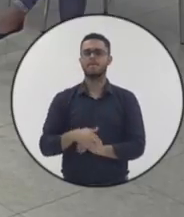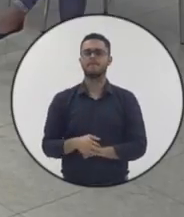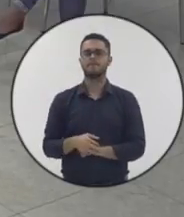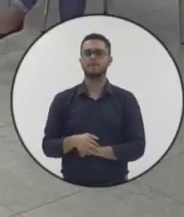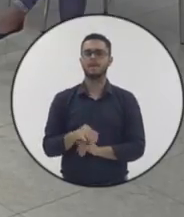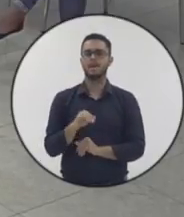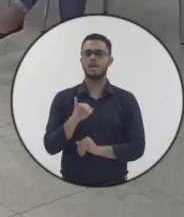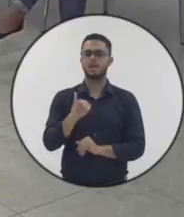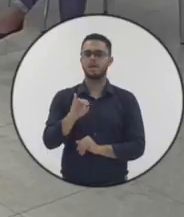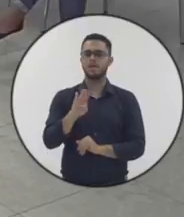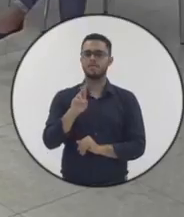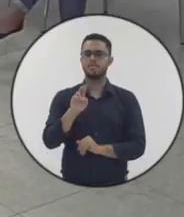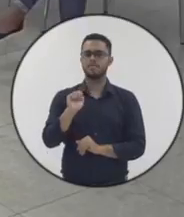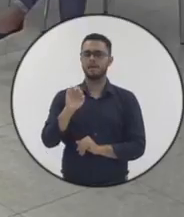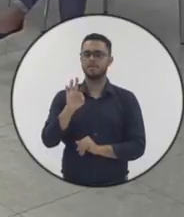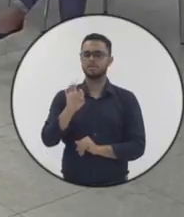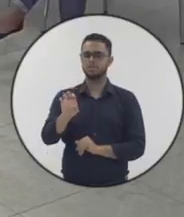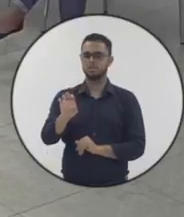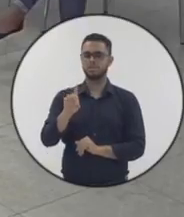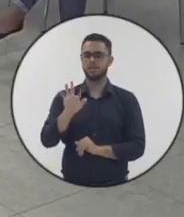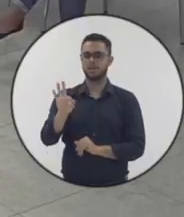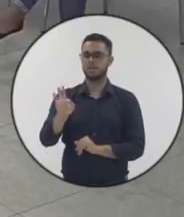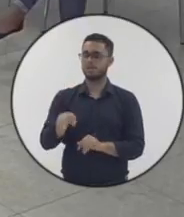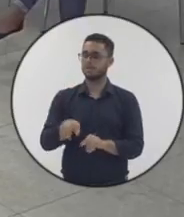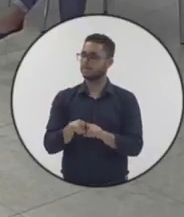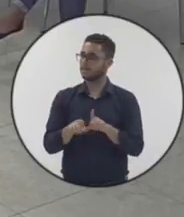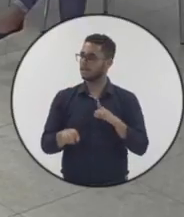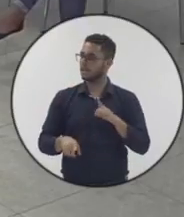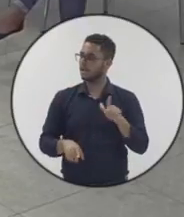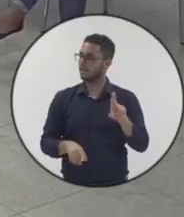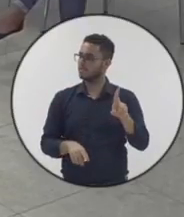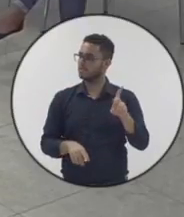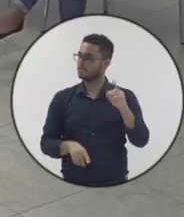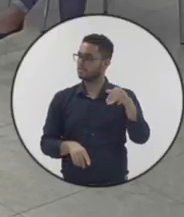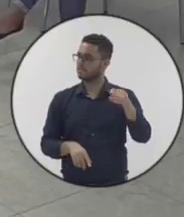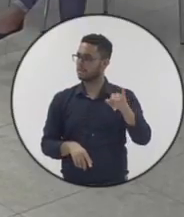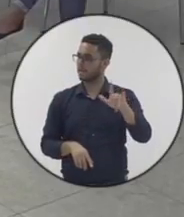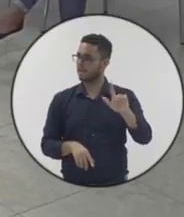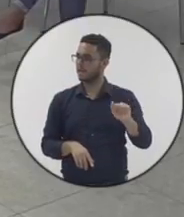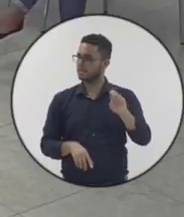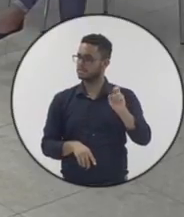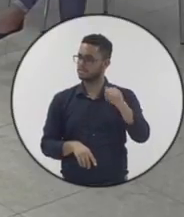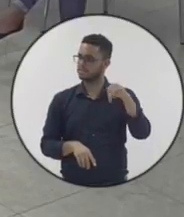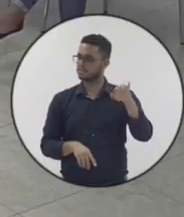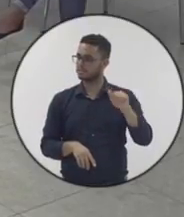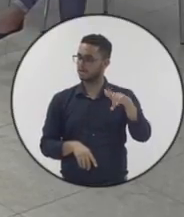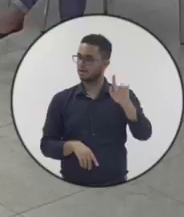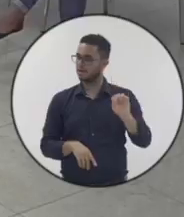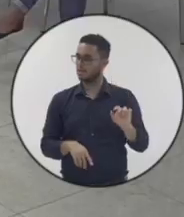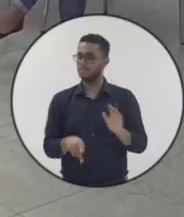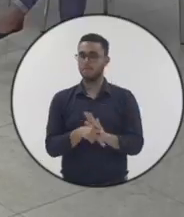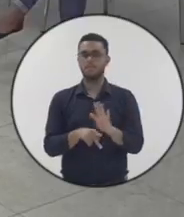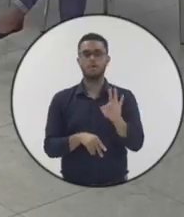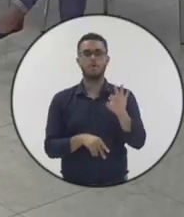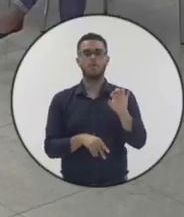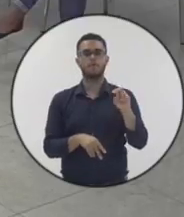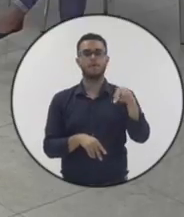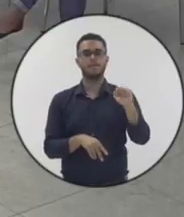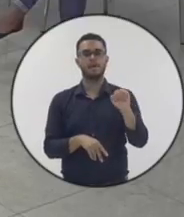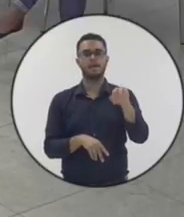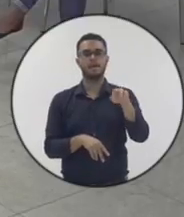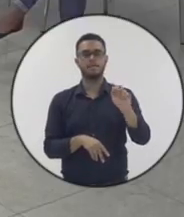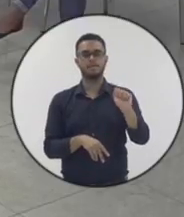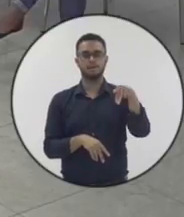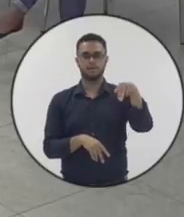o IBRAT DF. Temos a Ludmila Santiago aqui conosco também, da FONATRANS, que é o Fórum Nacional